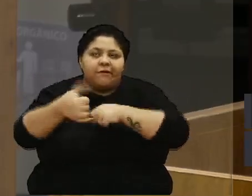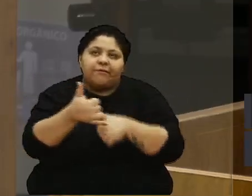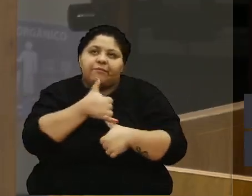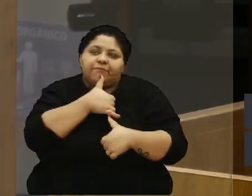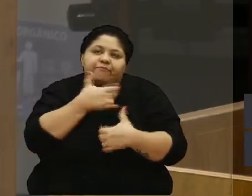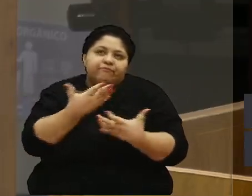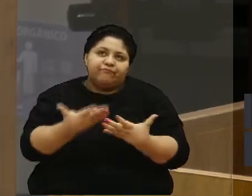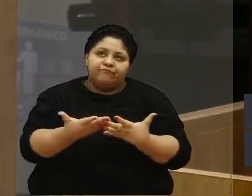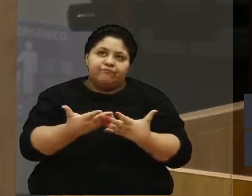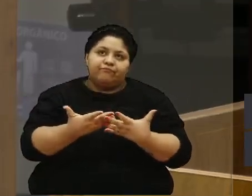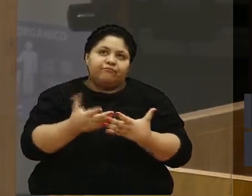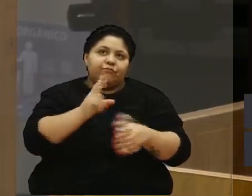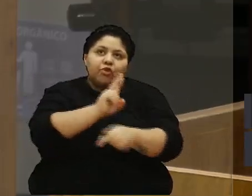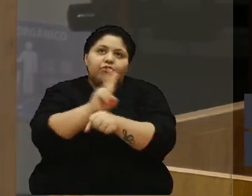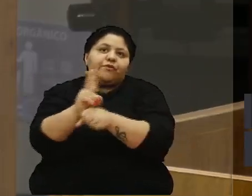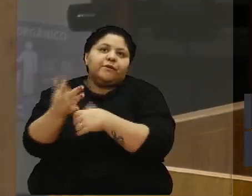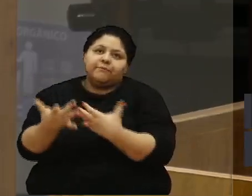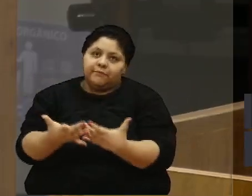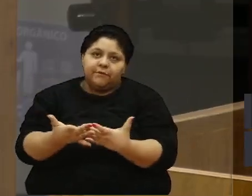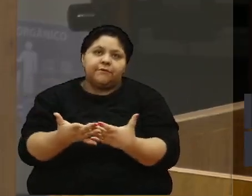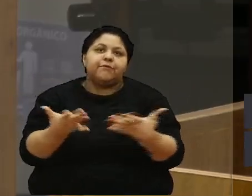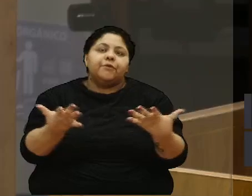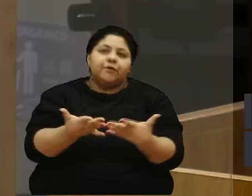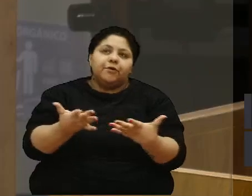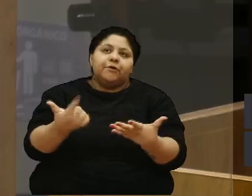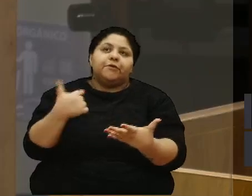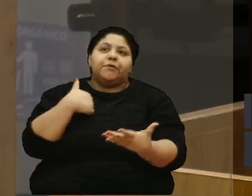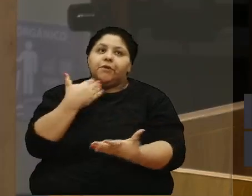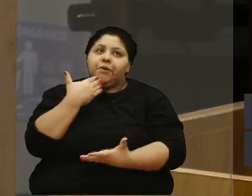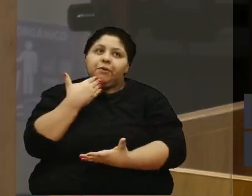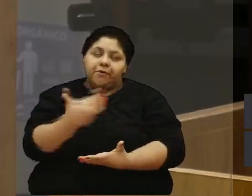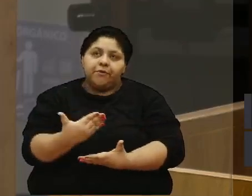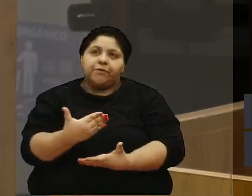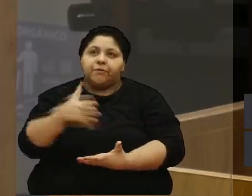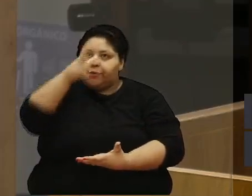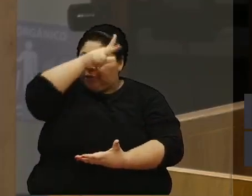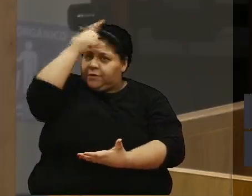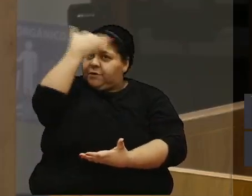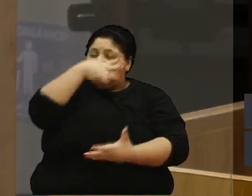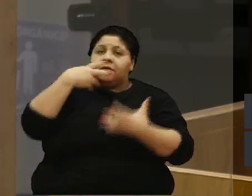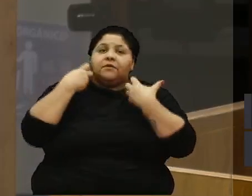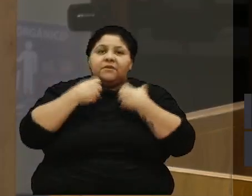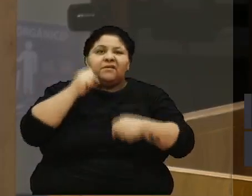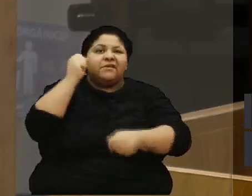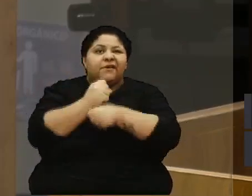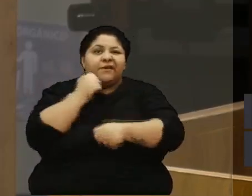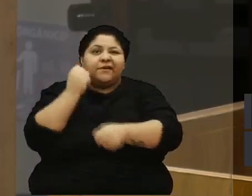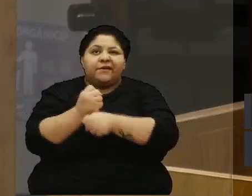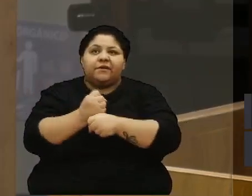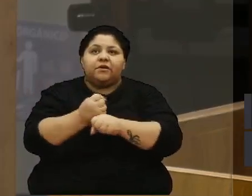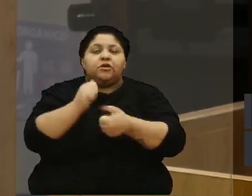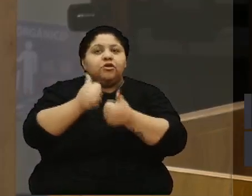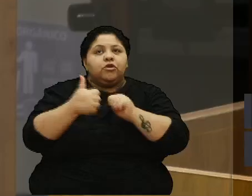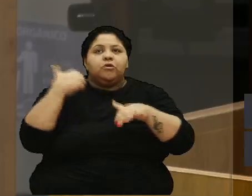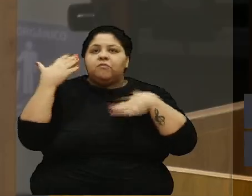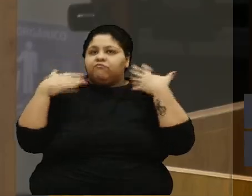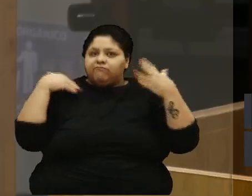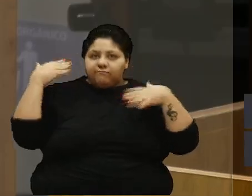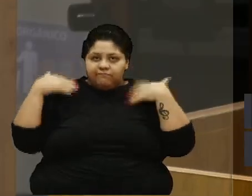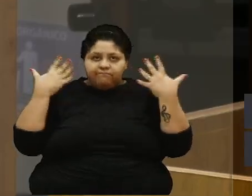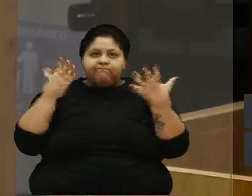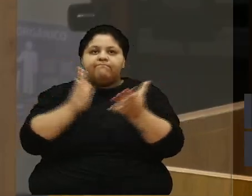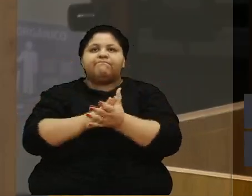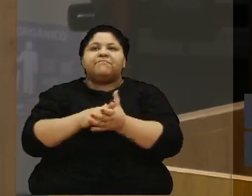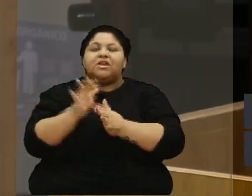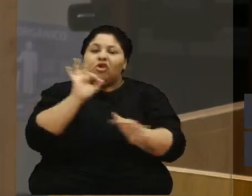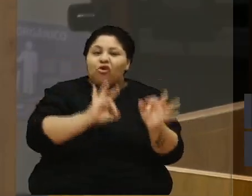não está tão cuidado quanto deveria. Então fica o meu requerimento ao prefeito Adiló e à Secretaria de Obras e à Secretaria de Esporte e Lazer que